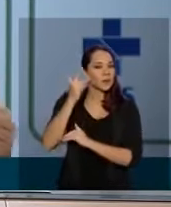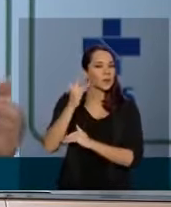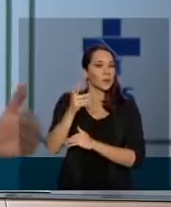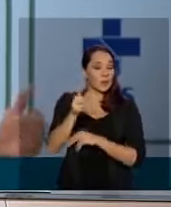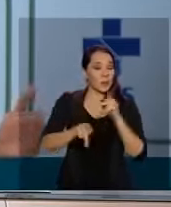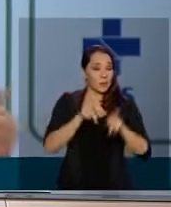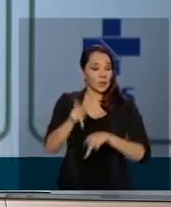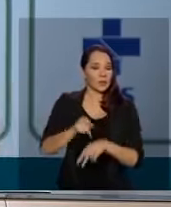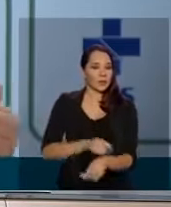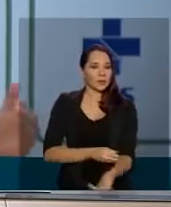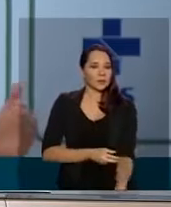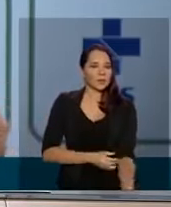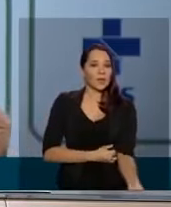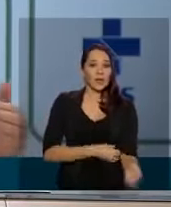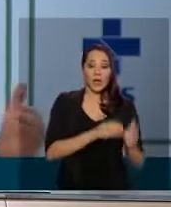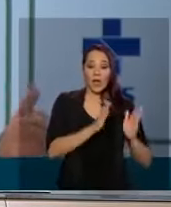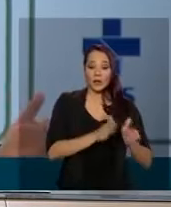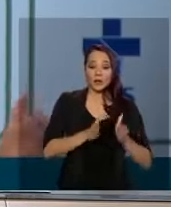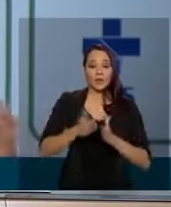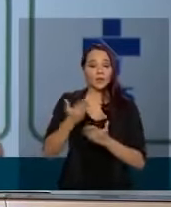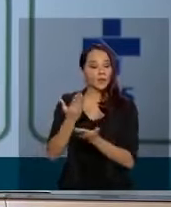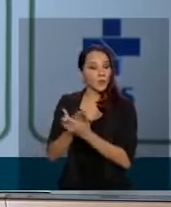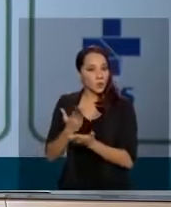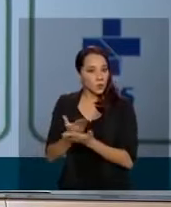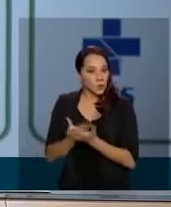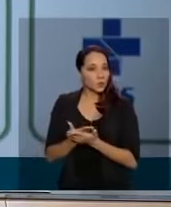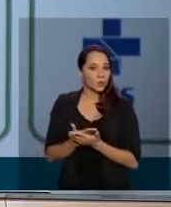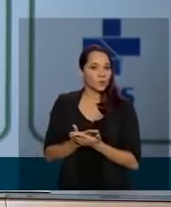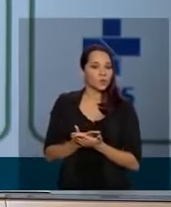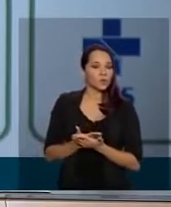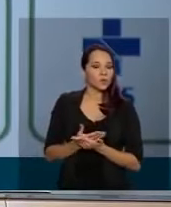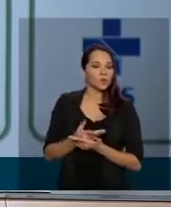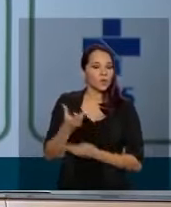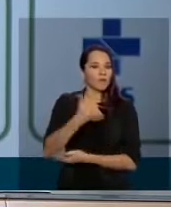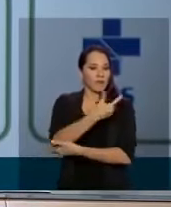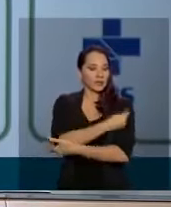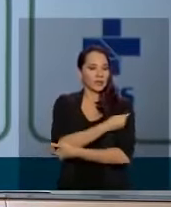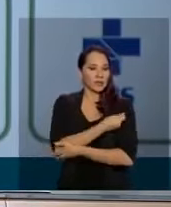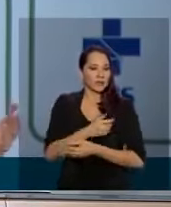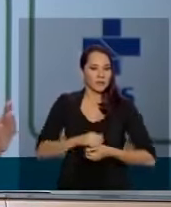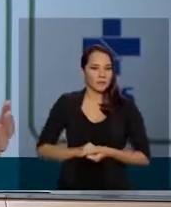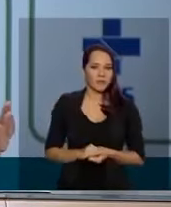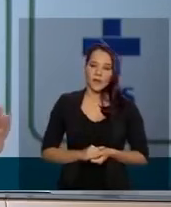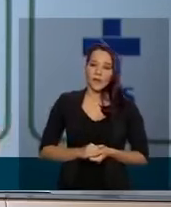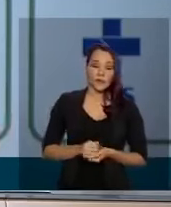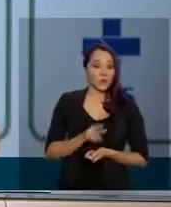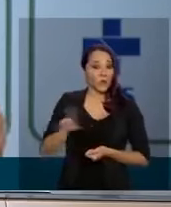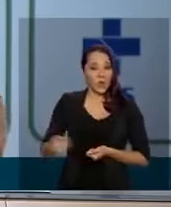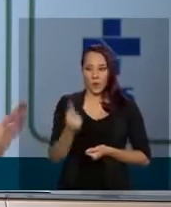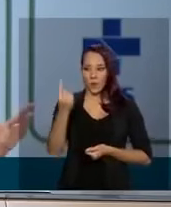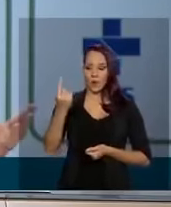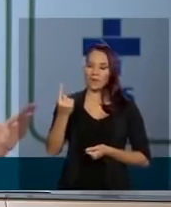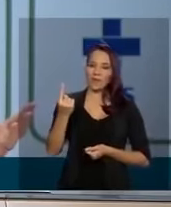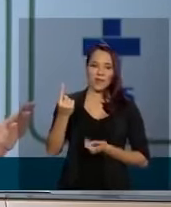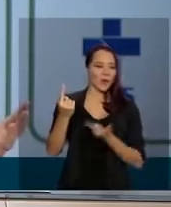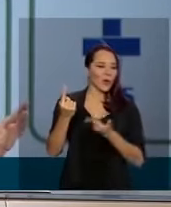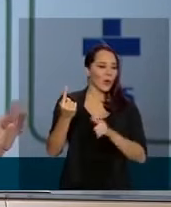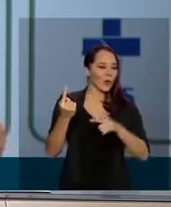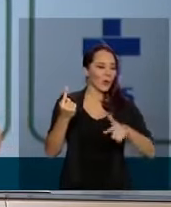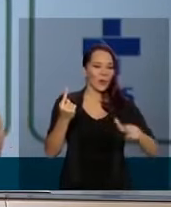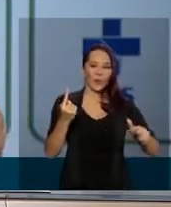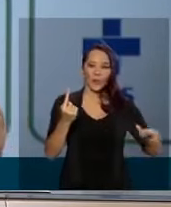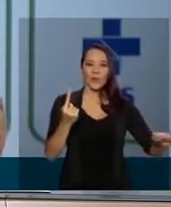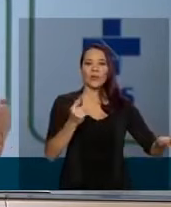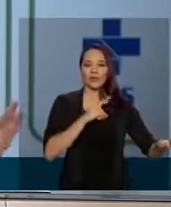às fases do ensaio, do estudo clínico, né, da vacina, por assim dizer. Não é a única, nós temos outras